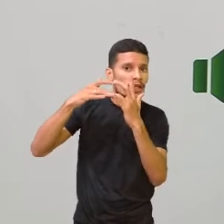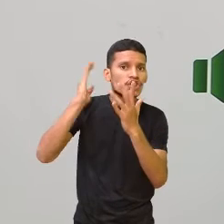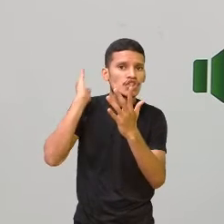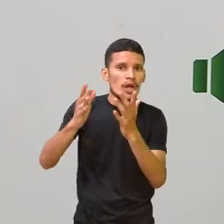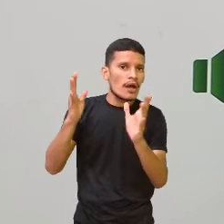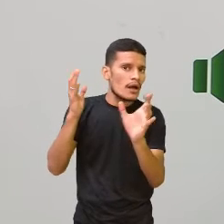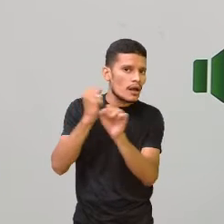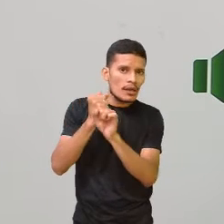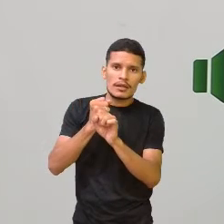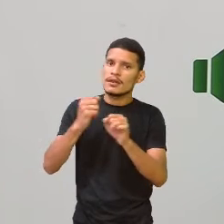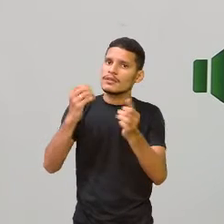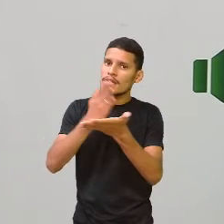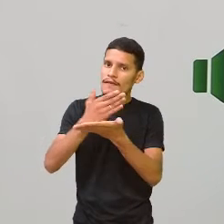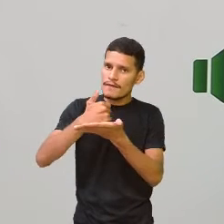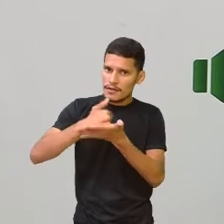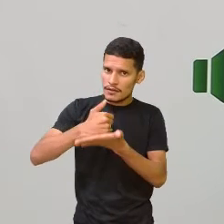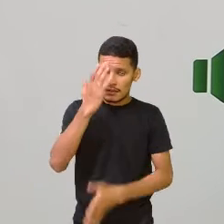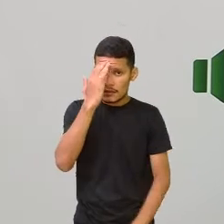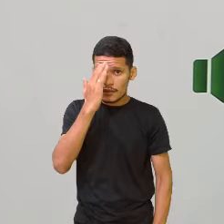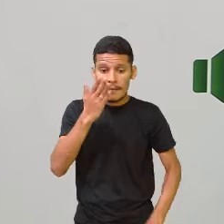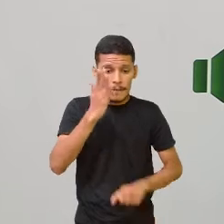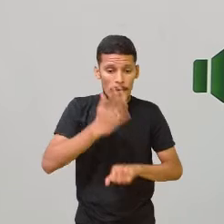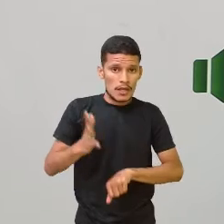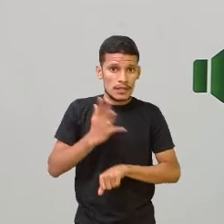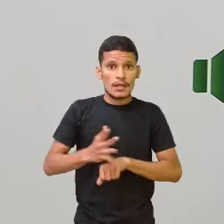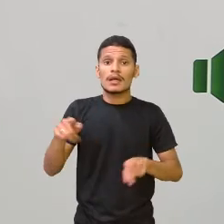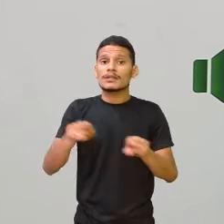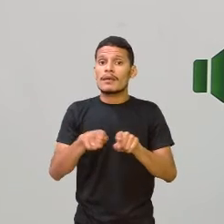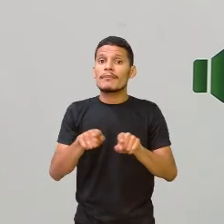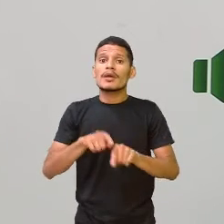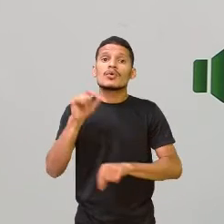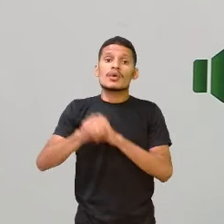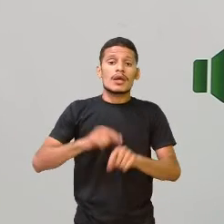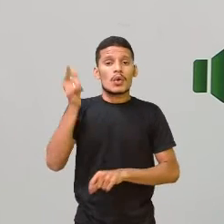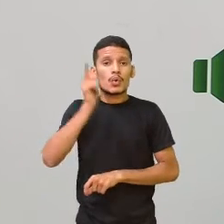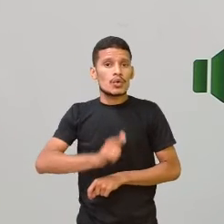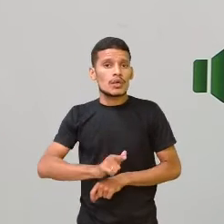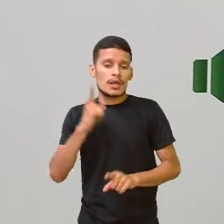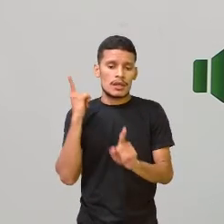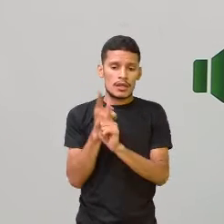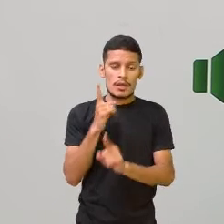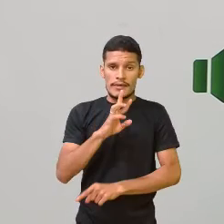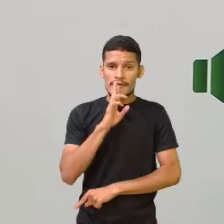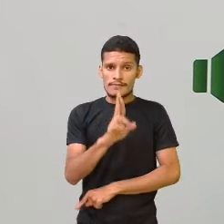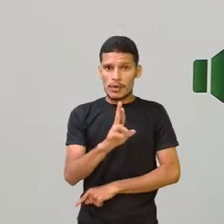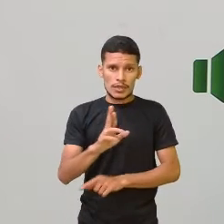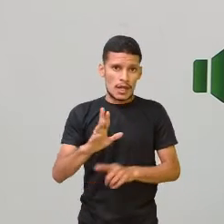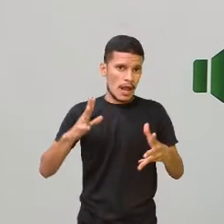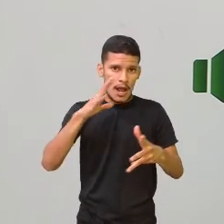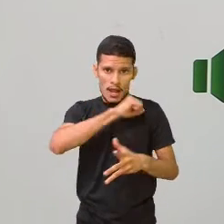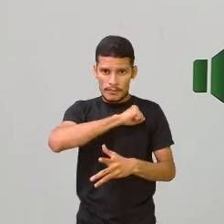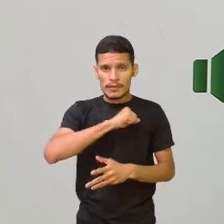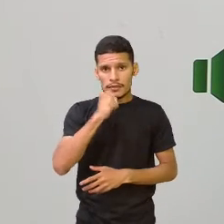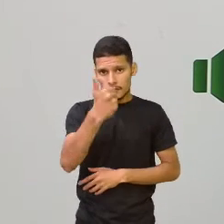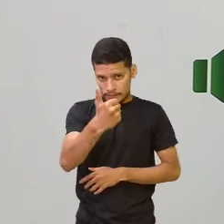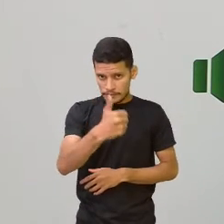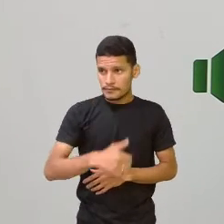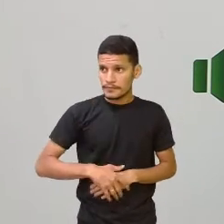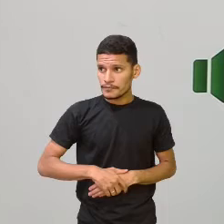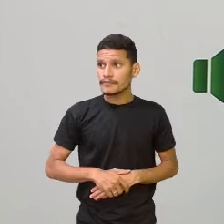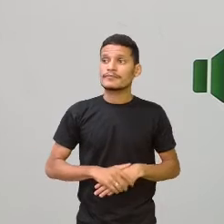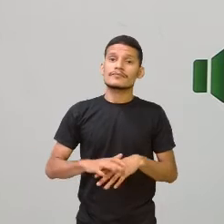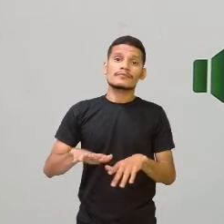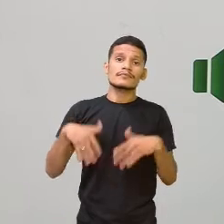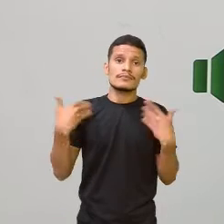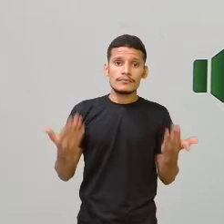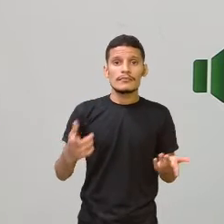já pratica e, consequentemente, consegue encontrar essas respostas de forma mais rápida. Beleza? Então, a